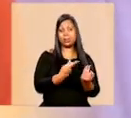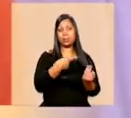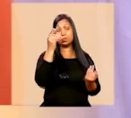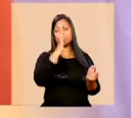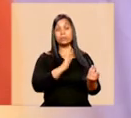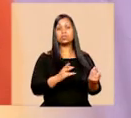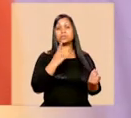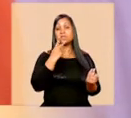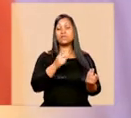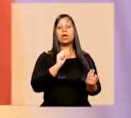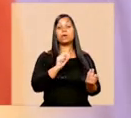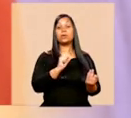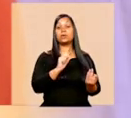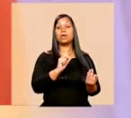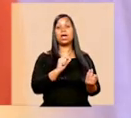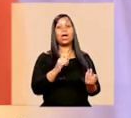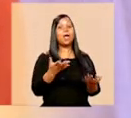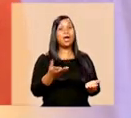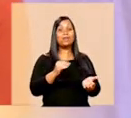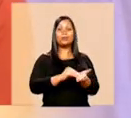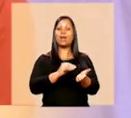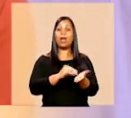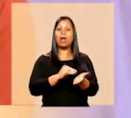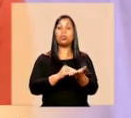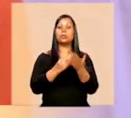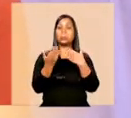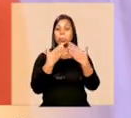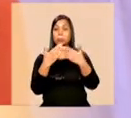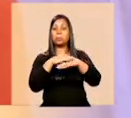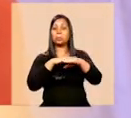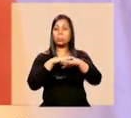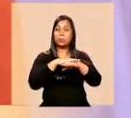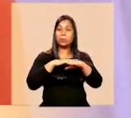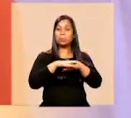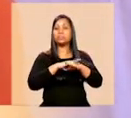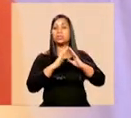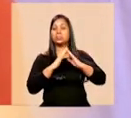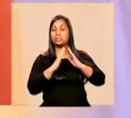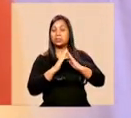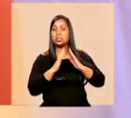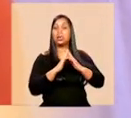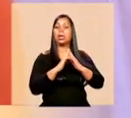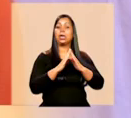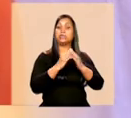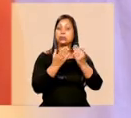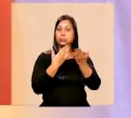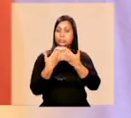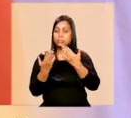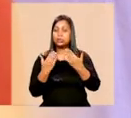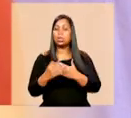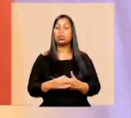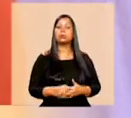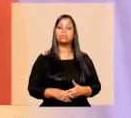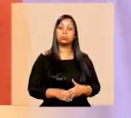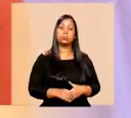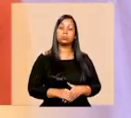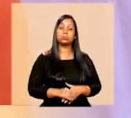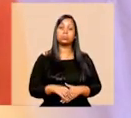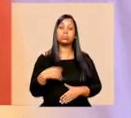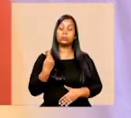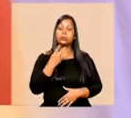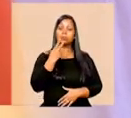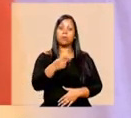negativa familiar no Brasil está muito relacionada a isso, a falta do diálogo em casa, entre os familiares, nós colocamos